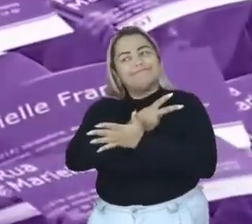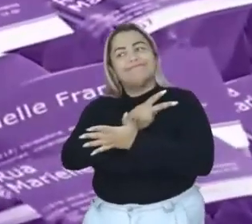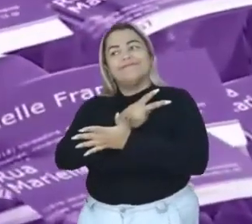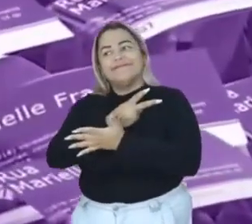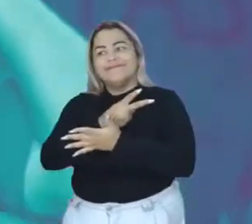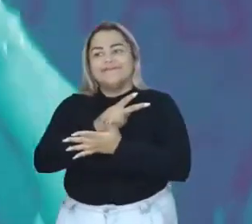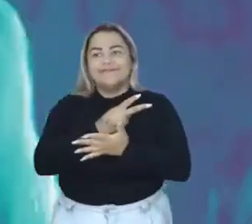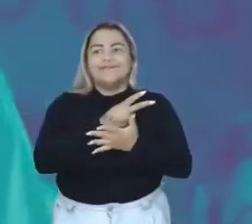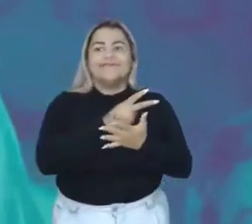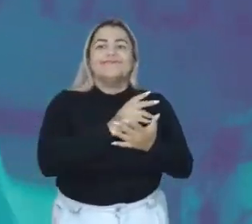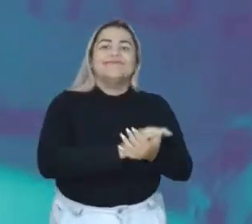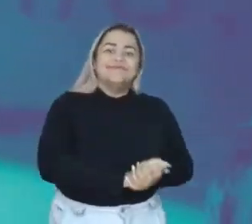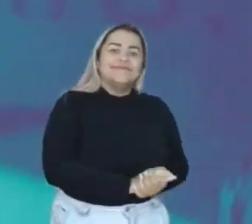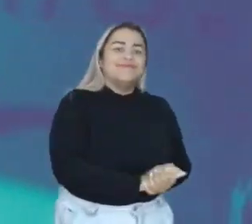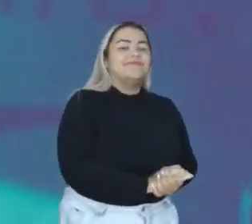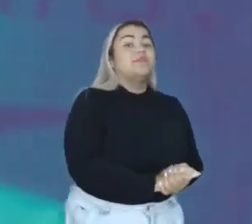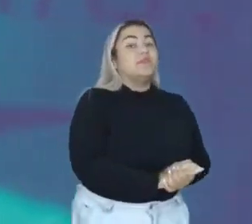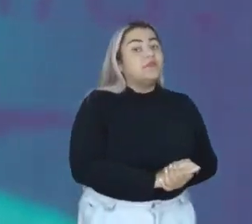acontecer.